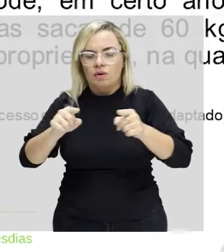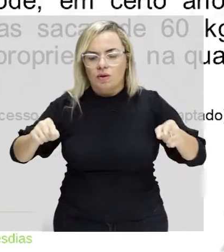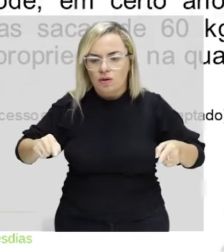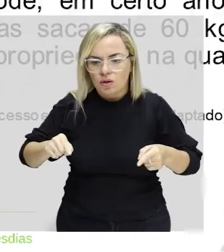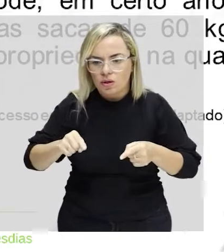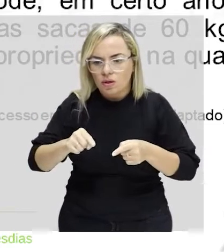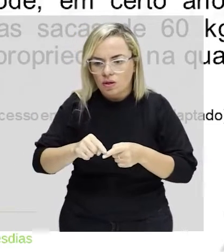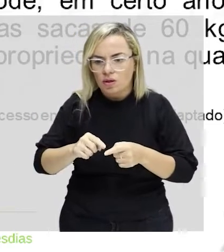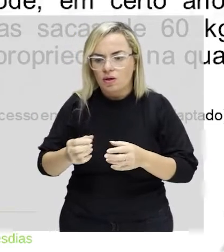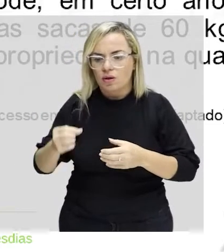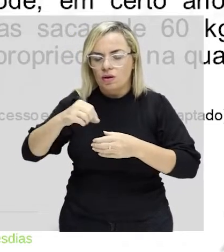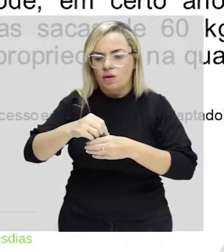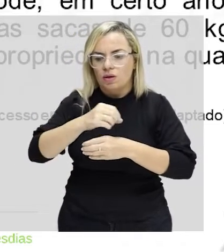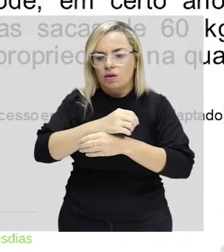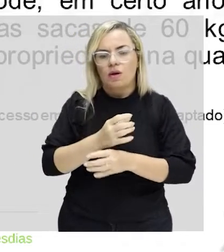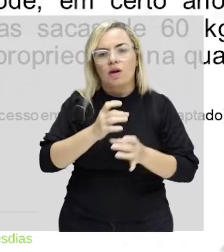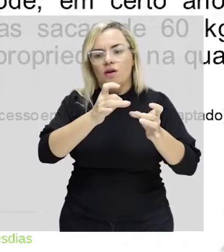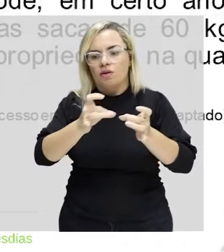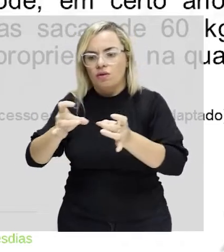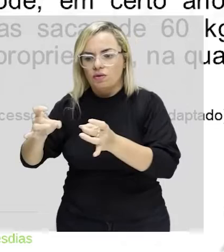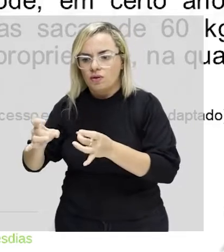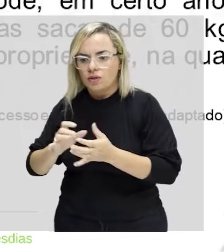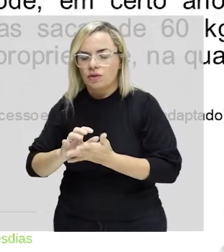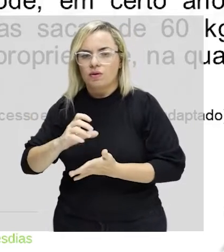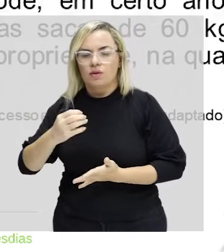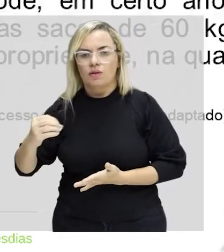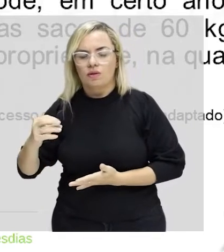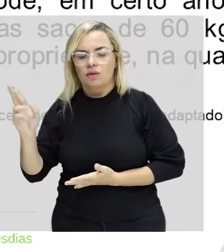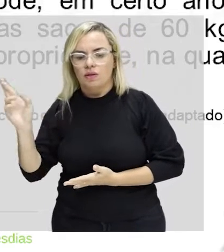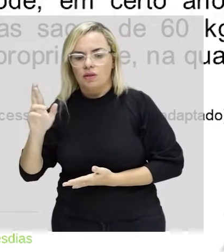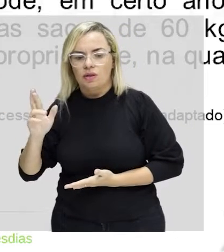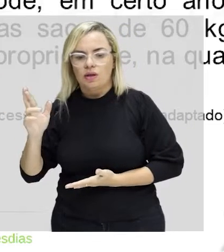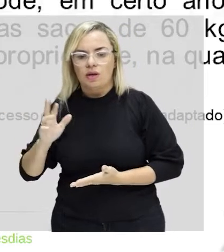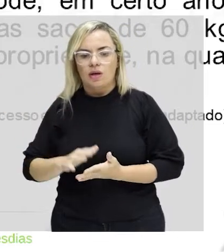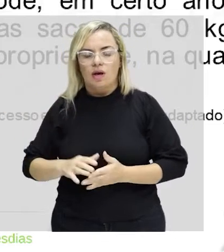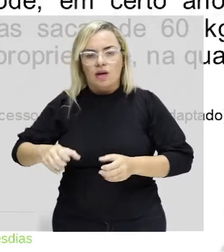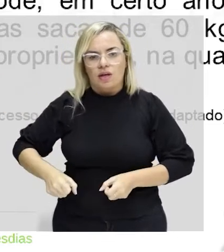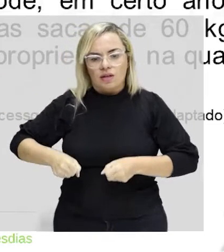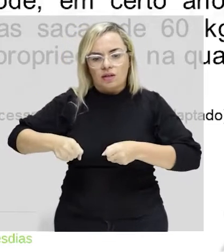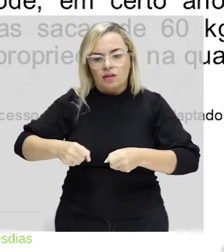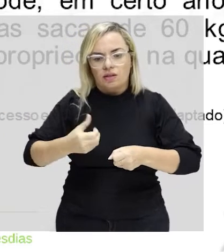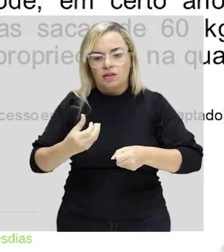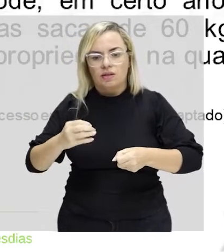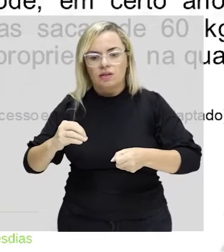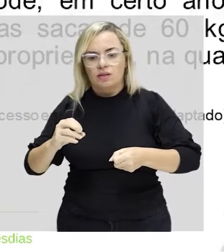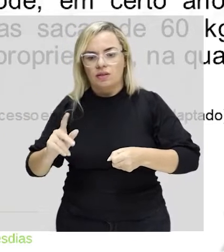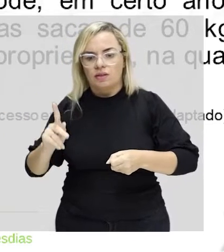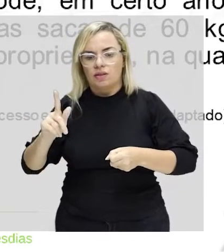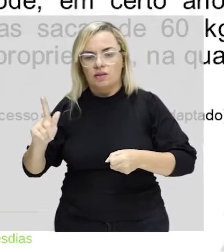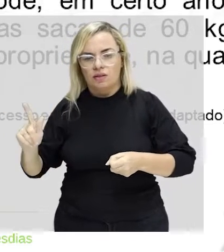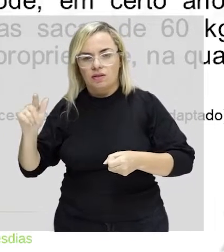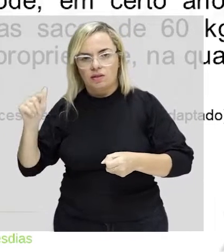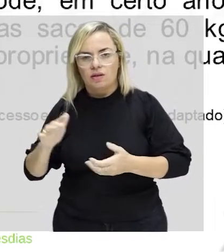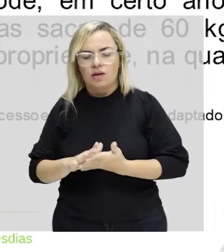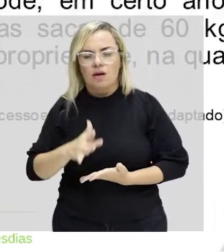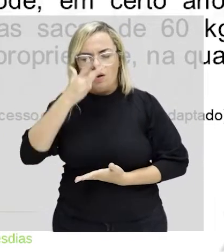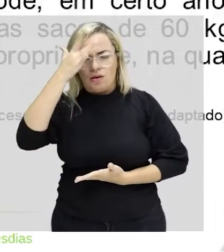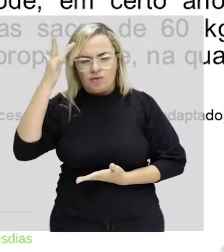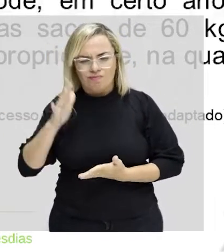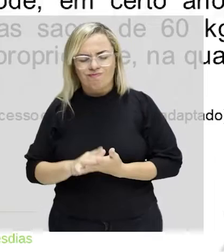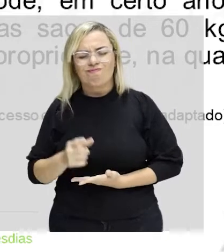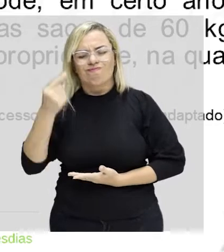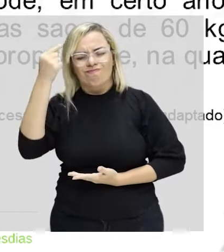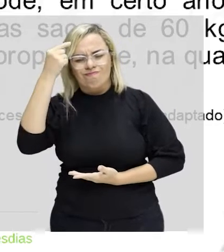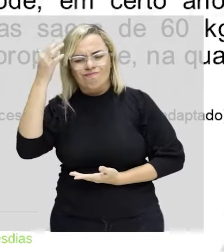50 cada saca de 60 quilos. Ciente desses valores, um produtor pode, em